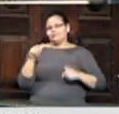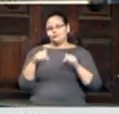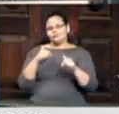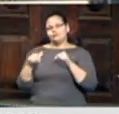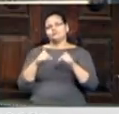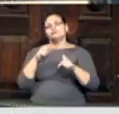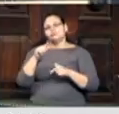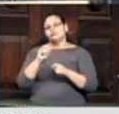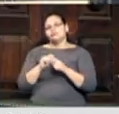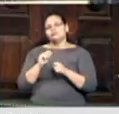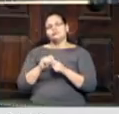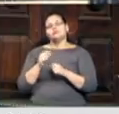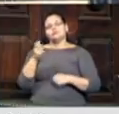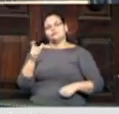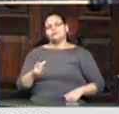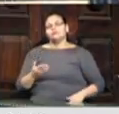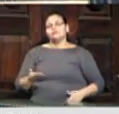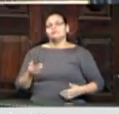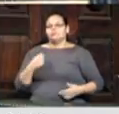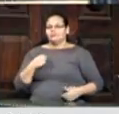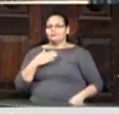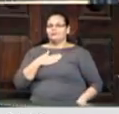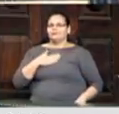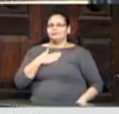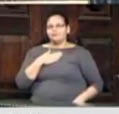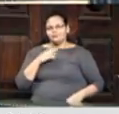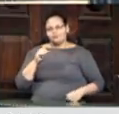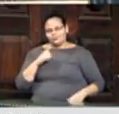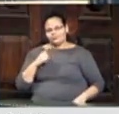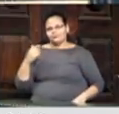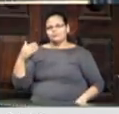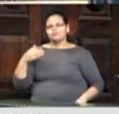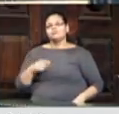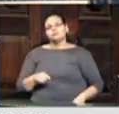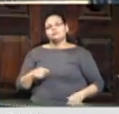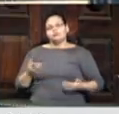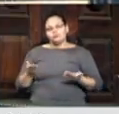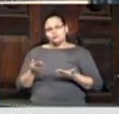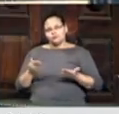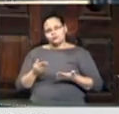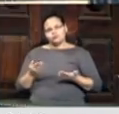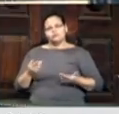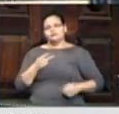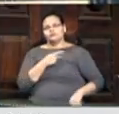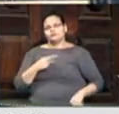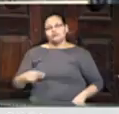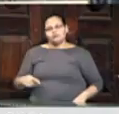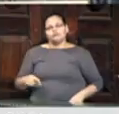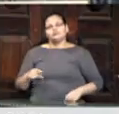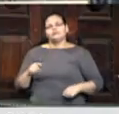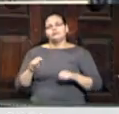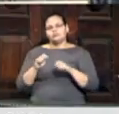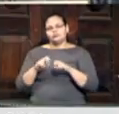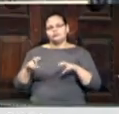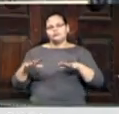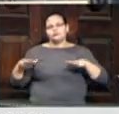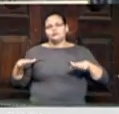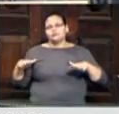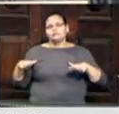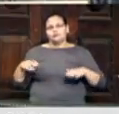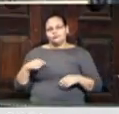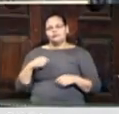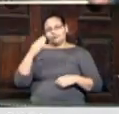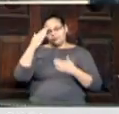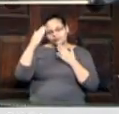que faz, e é um prazer imenso estar presidindo essa sessão hoje como presidente da Comissão de Cultura.